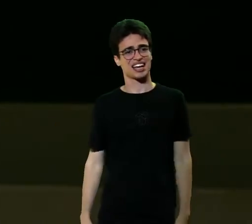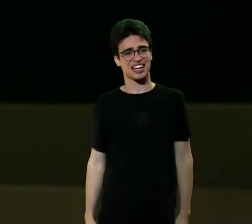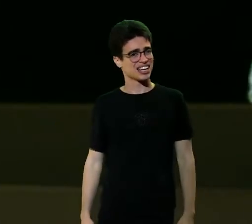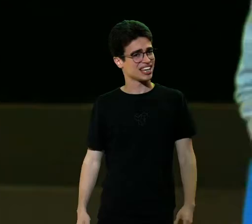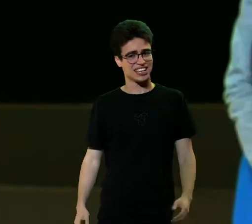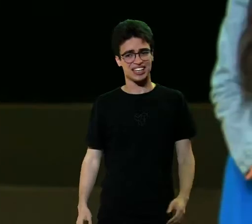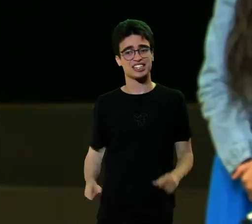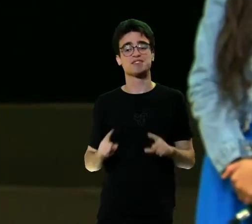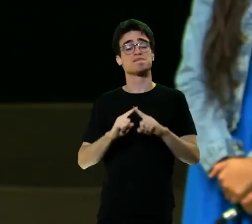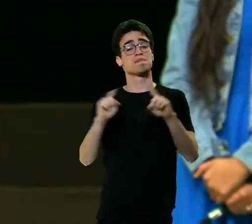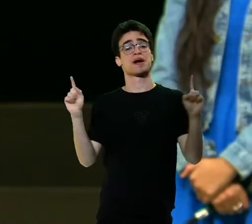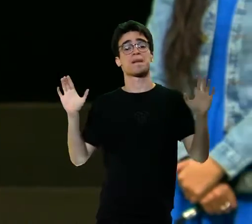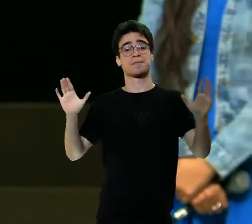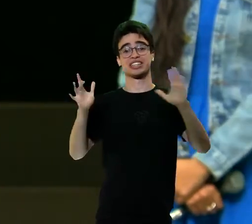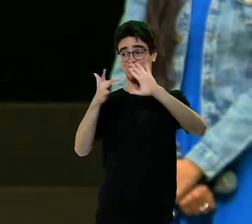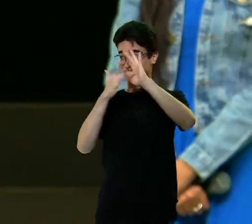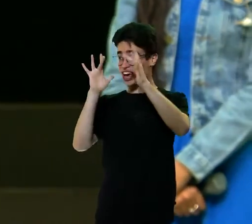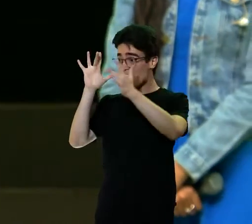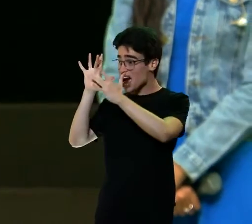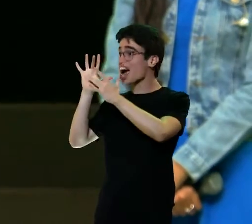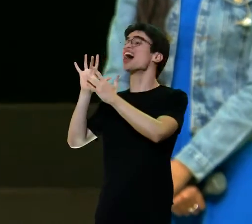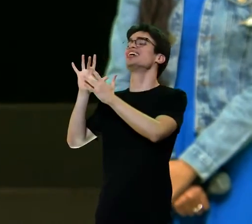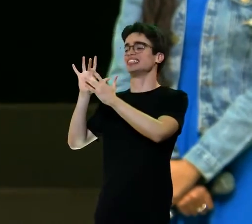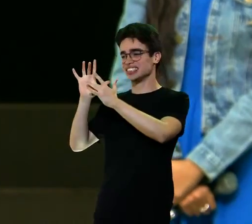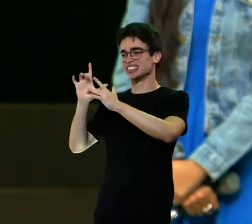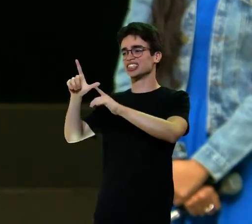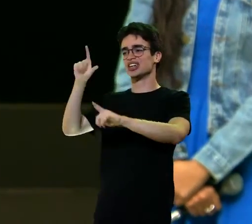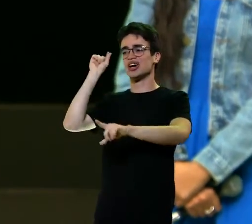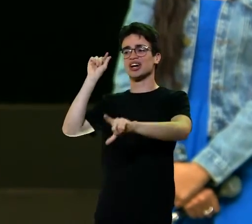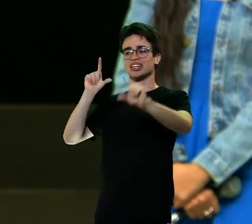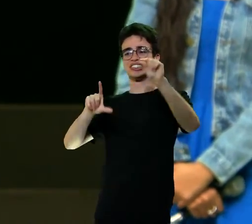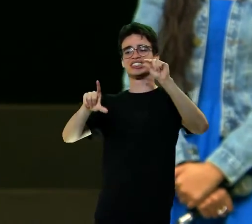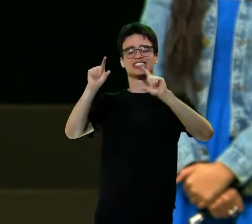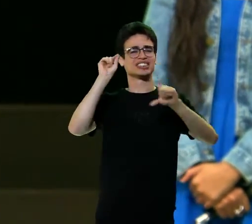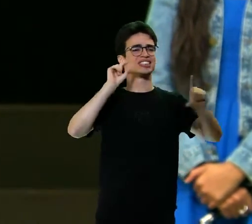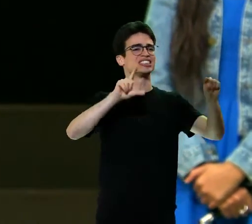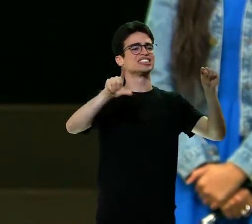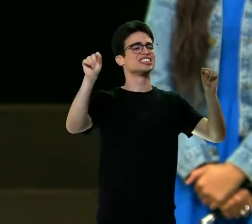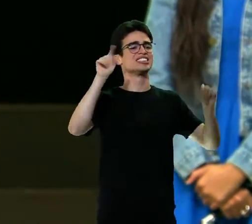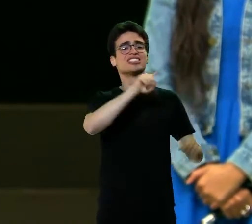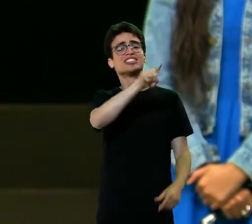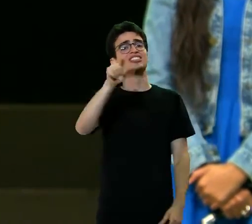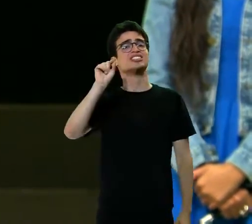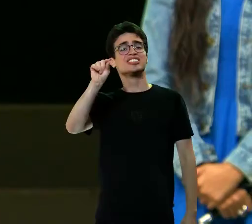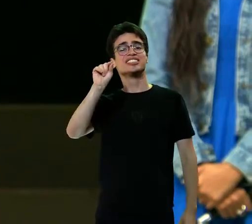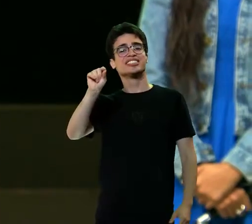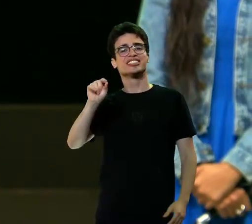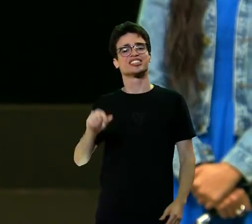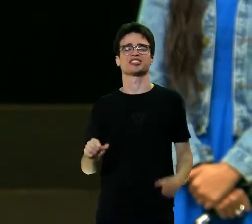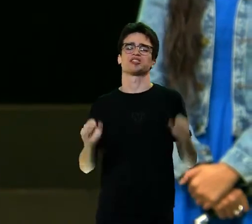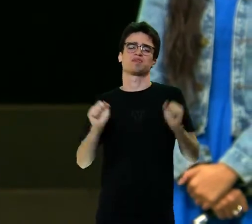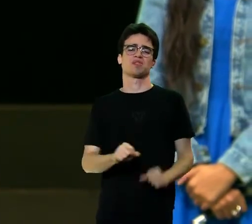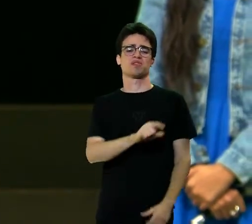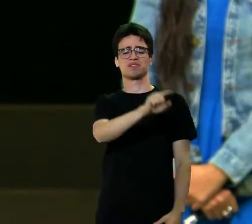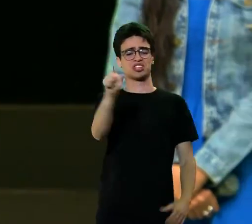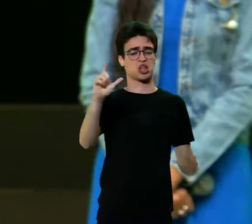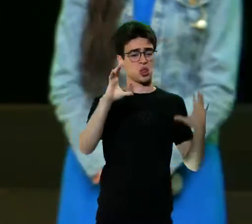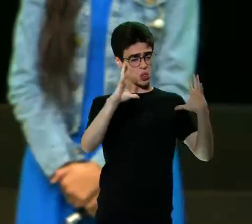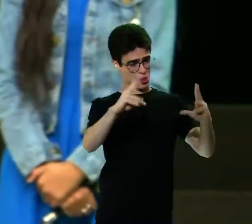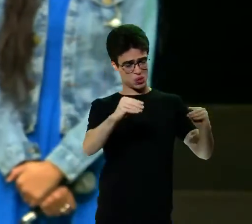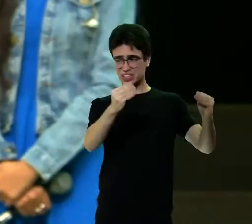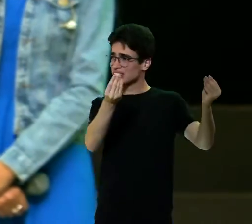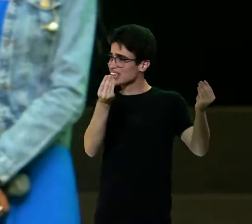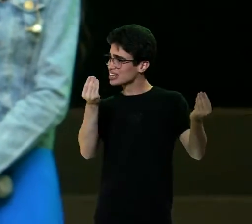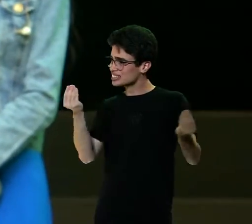E hoje Jesus está escolhendo pessoas aqui para entregar tudo que vocês têm. Então, se hoje